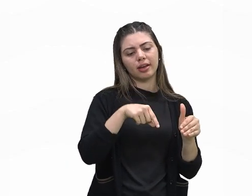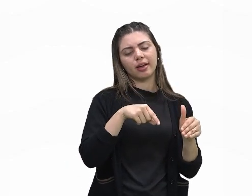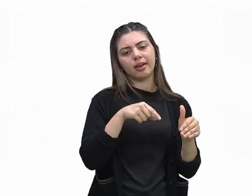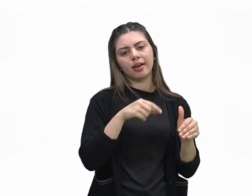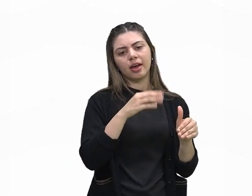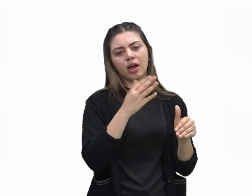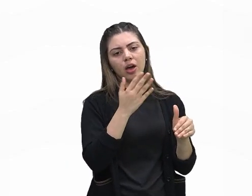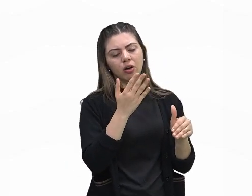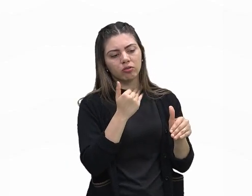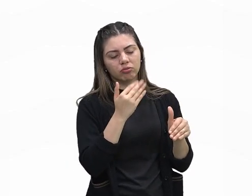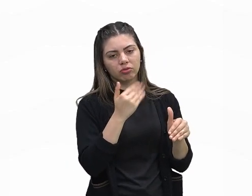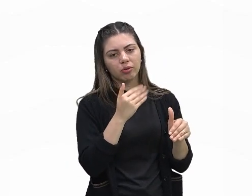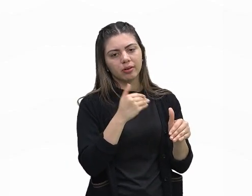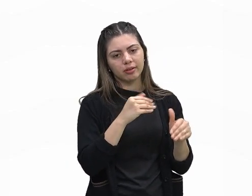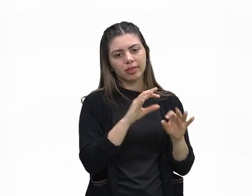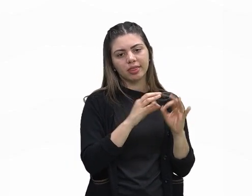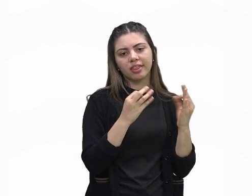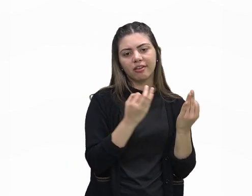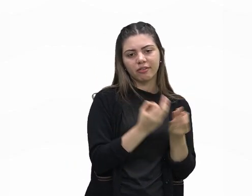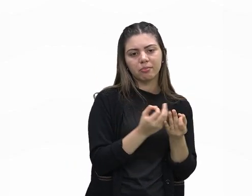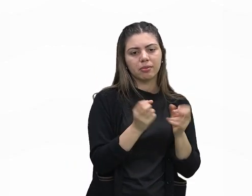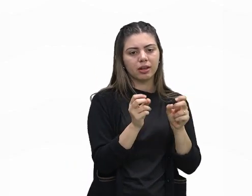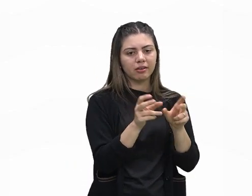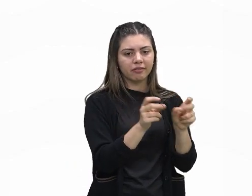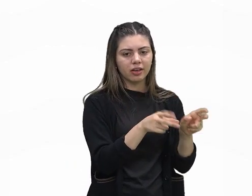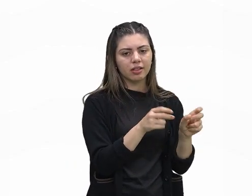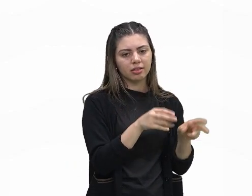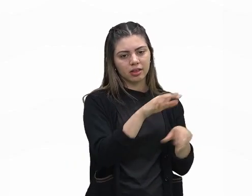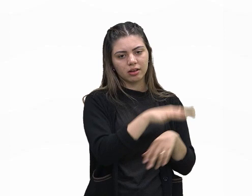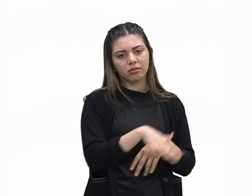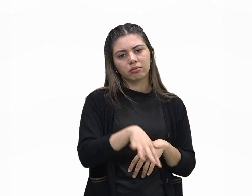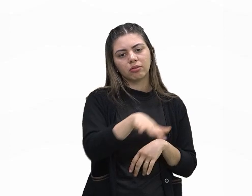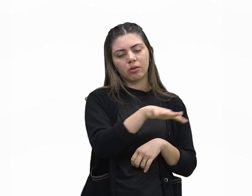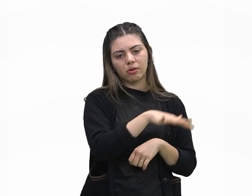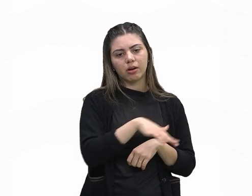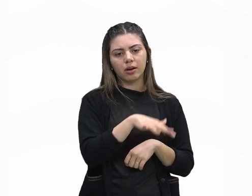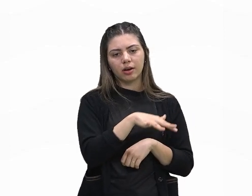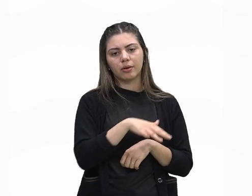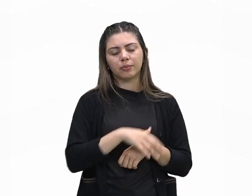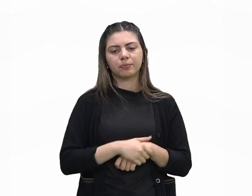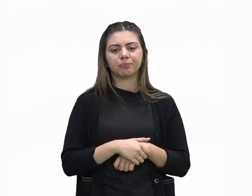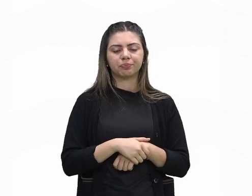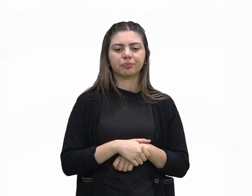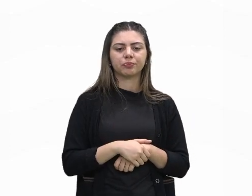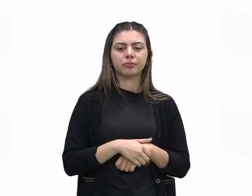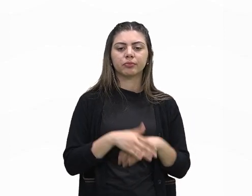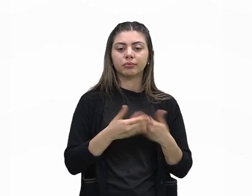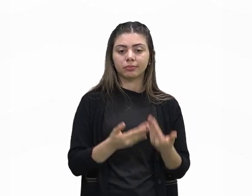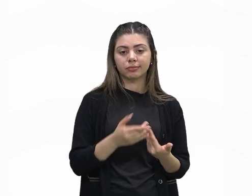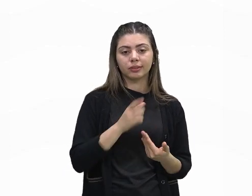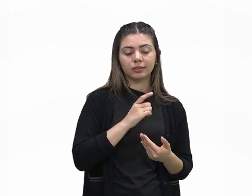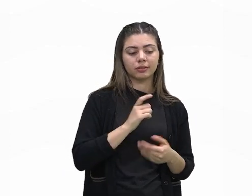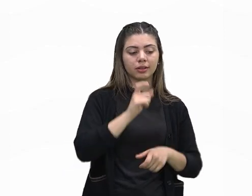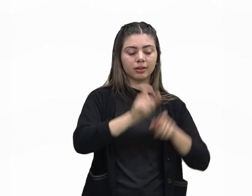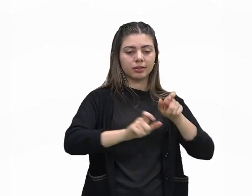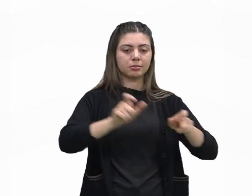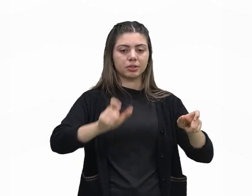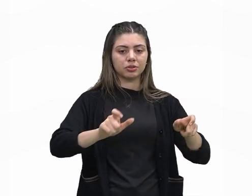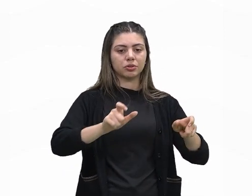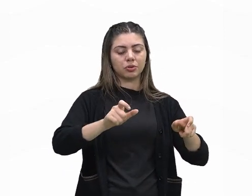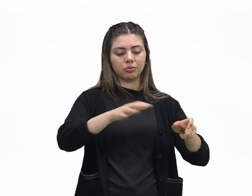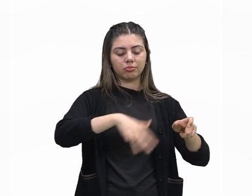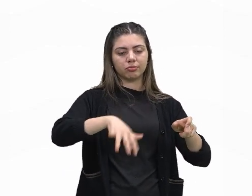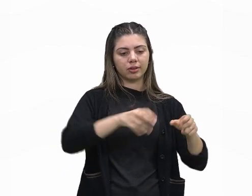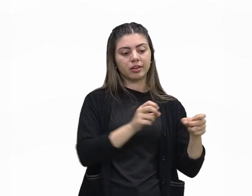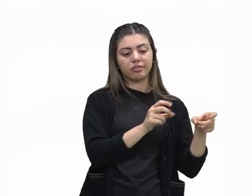né? Então, os produtos da agricultura familiar, a maioria, legumes, verduras, vão para o prato, né, das pessoas, das